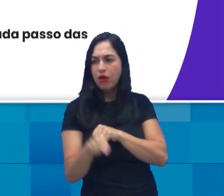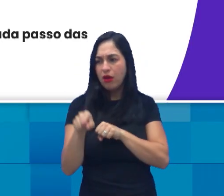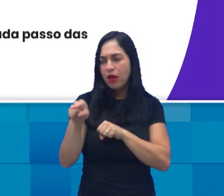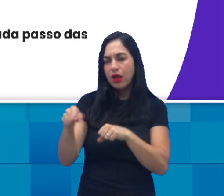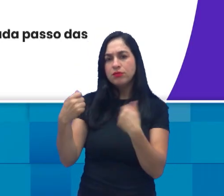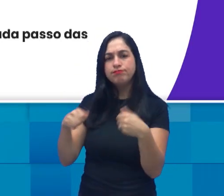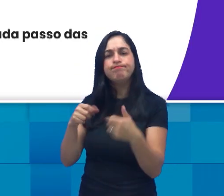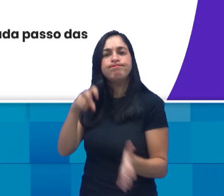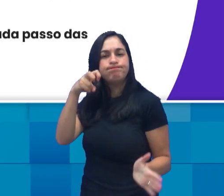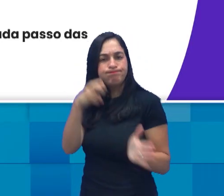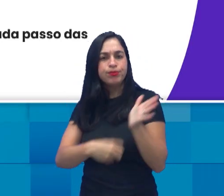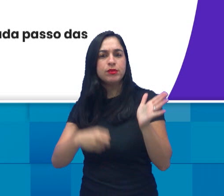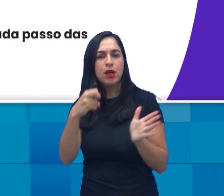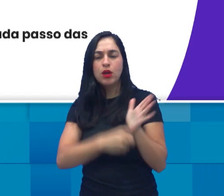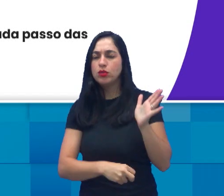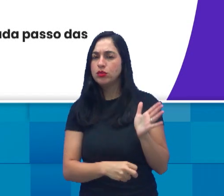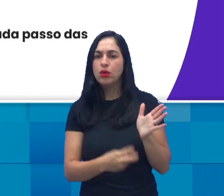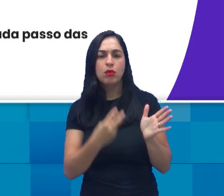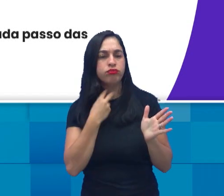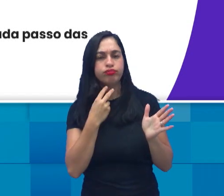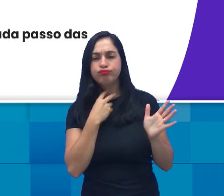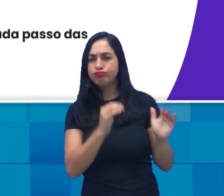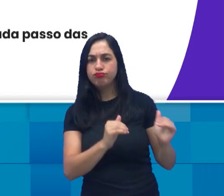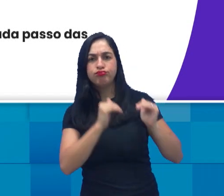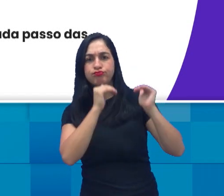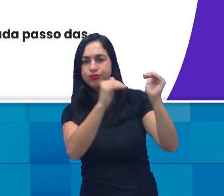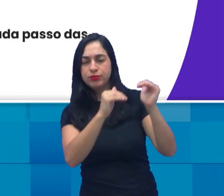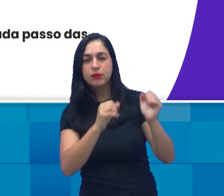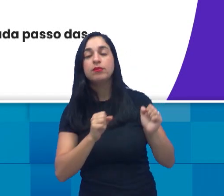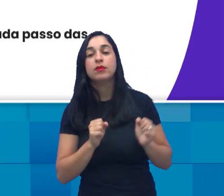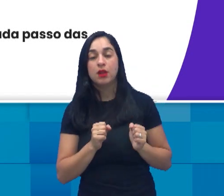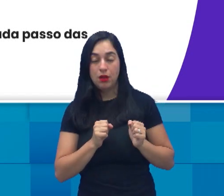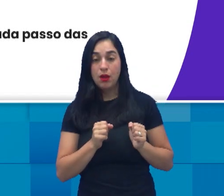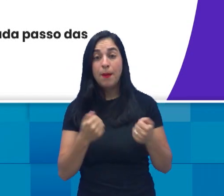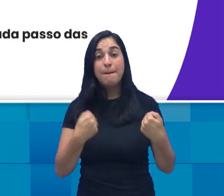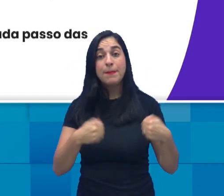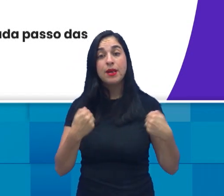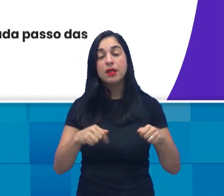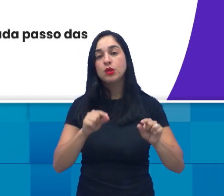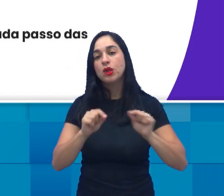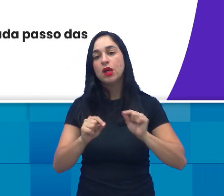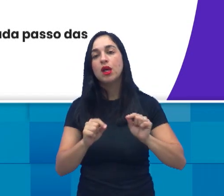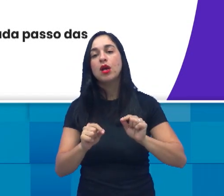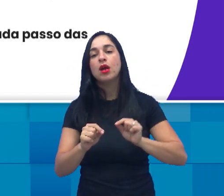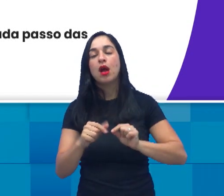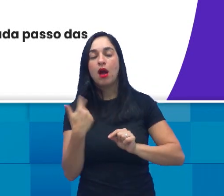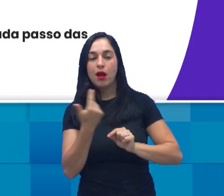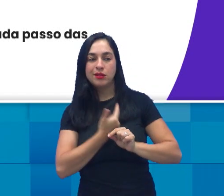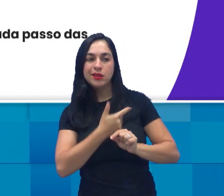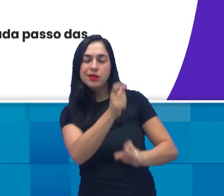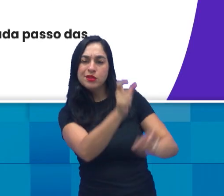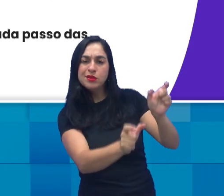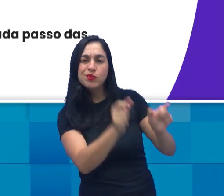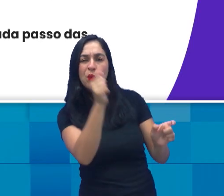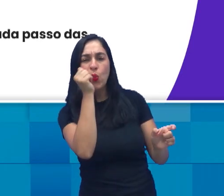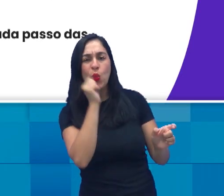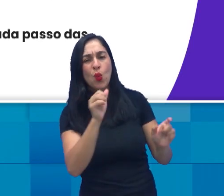eles cargo ou não. É necessário toda a solidariedade às alunas.